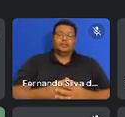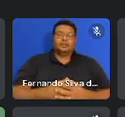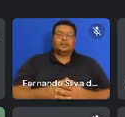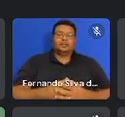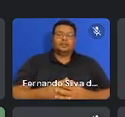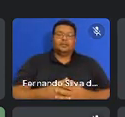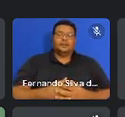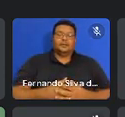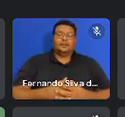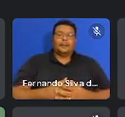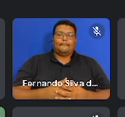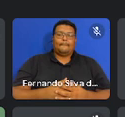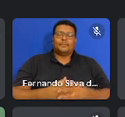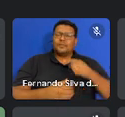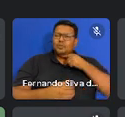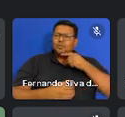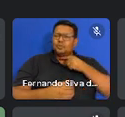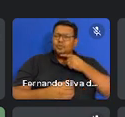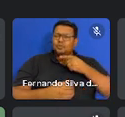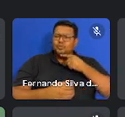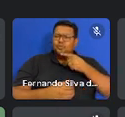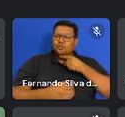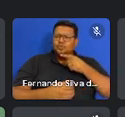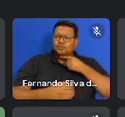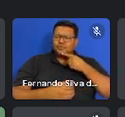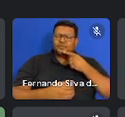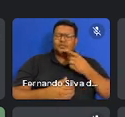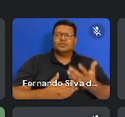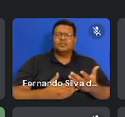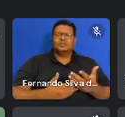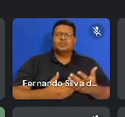Então, alguma dúvida até aqui?